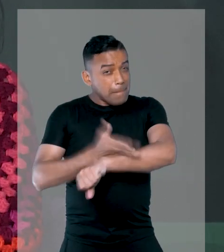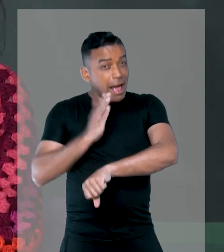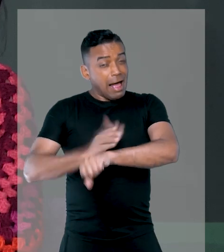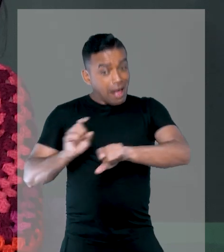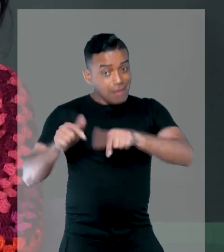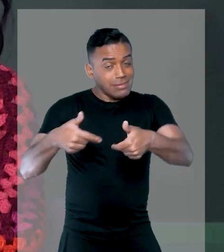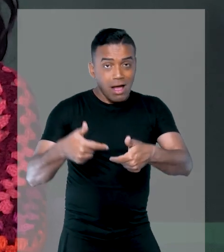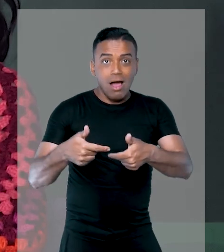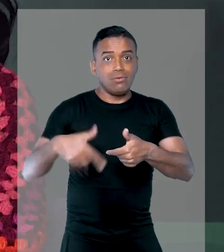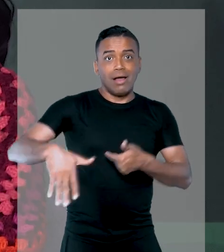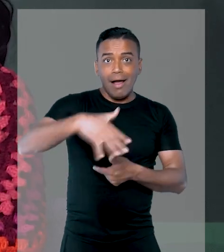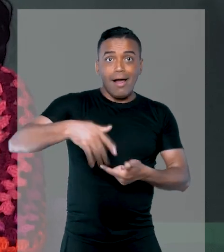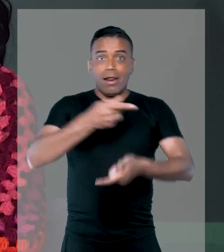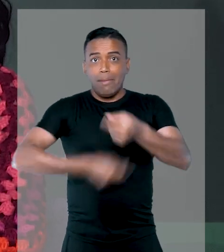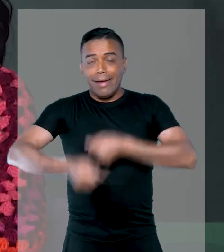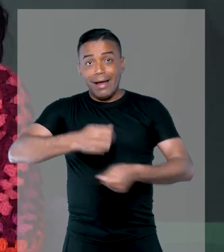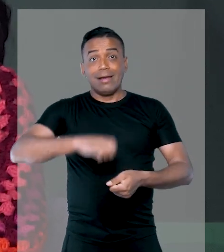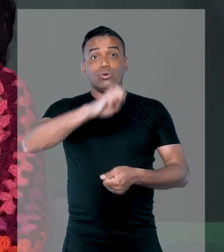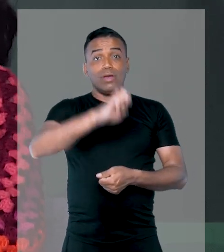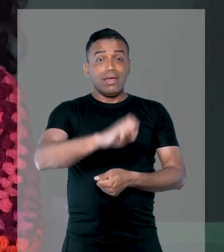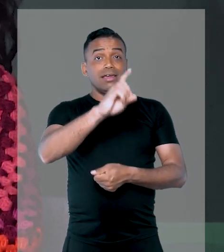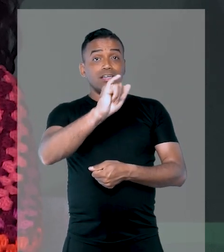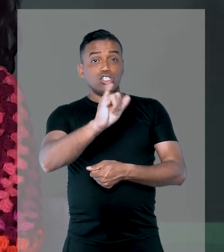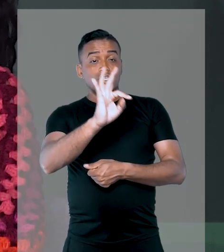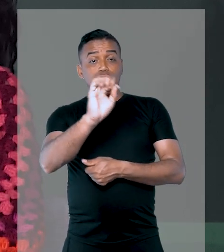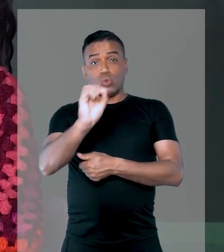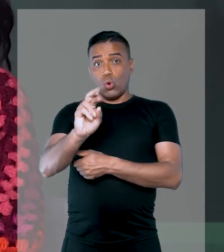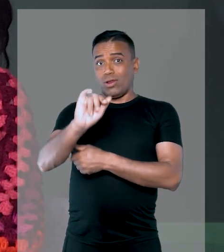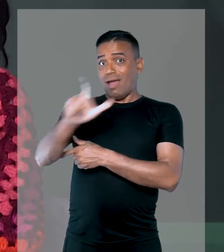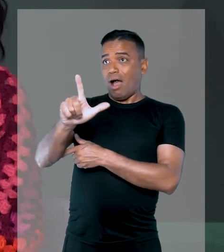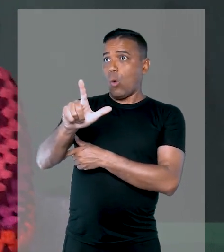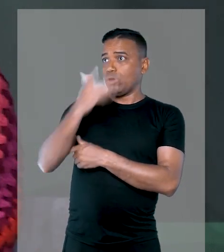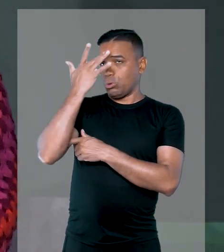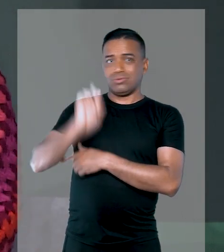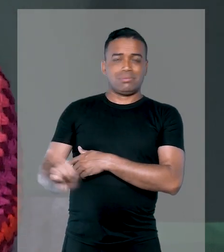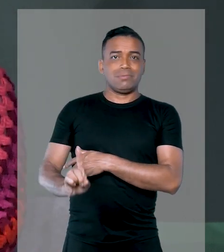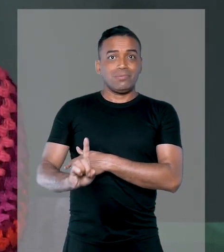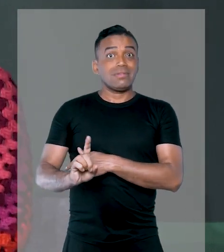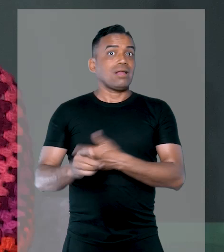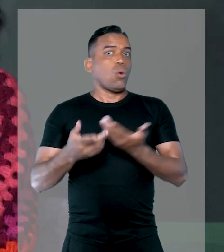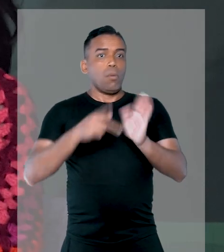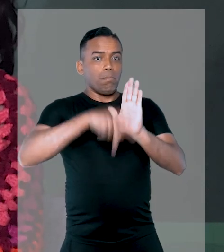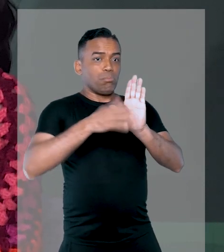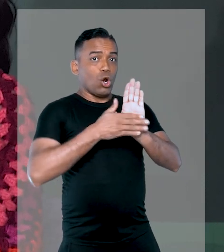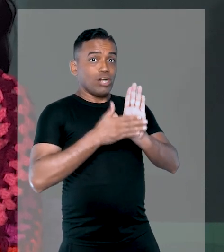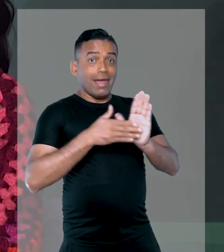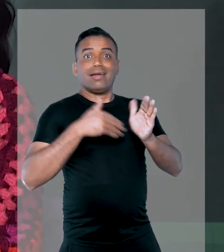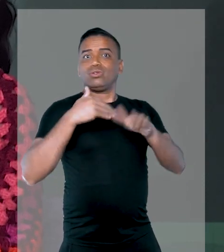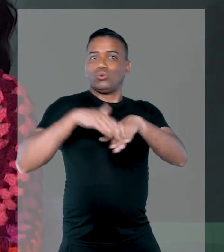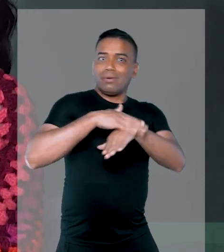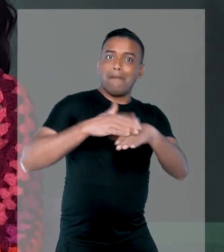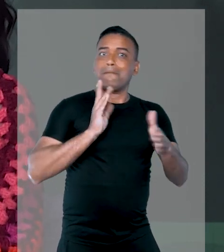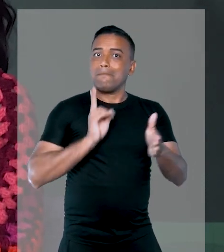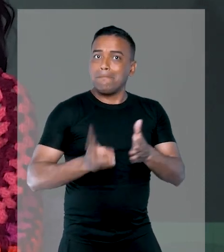mercado editorial que eu ainda não sabia. E eu dei início a esse processo antes de entrar no Sempre um Papo. Então, depois que eu